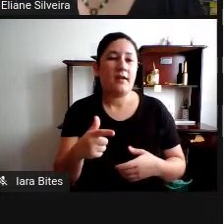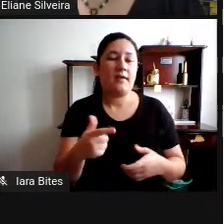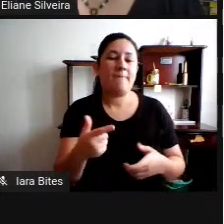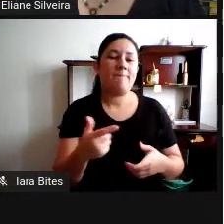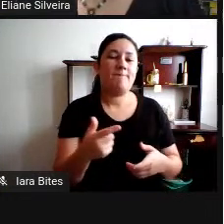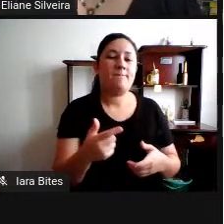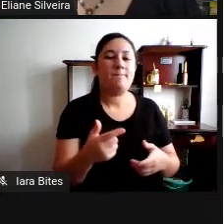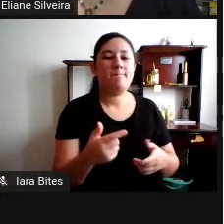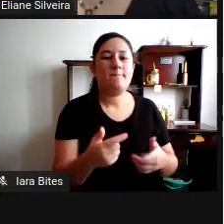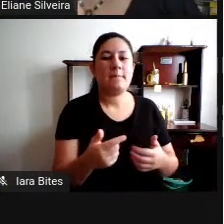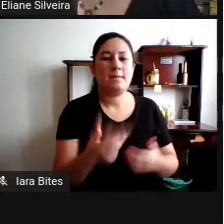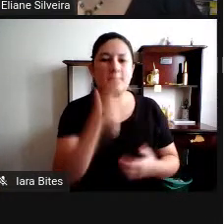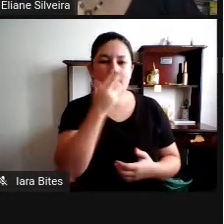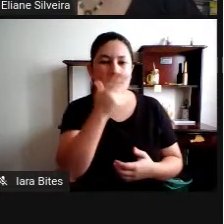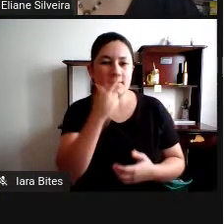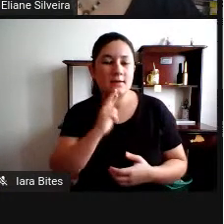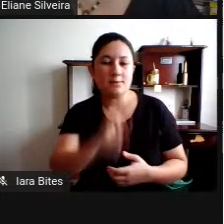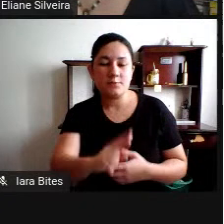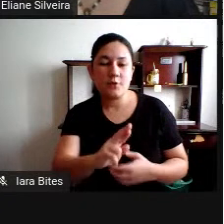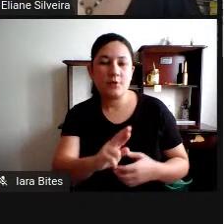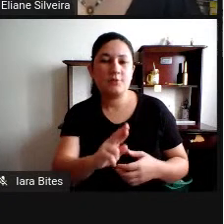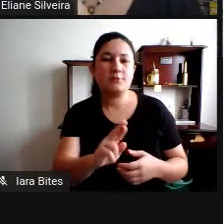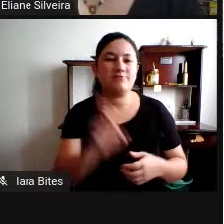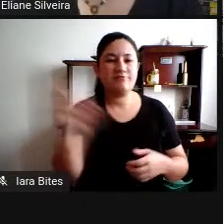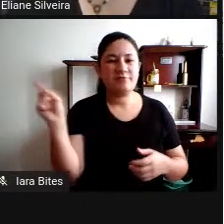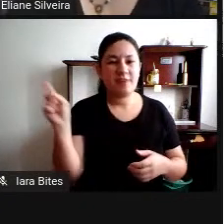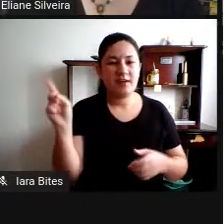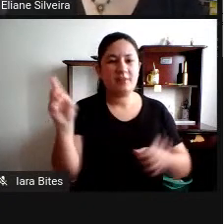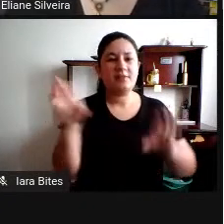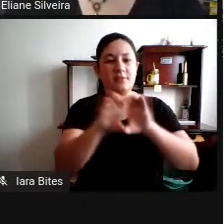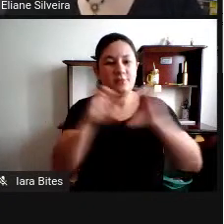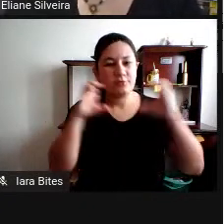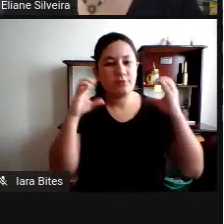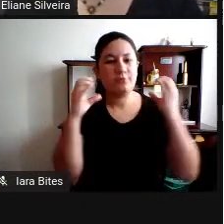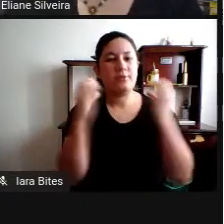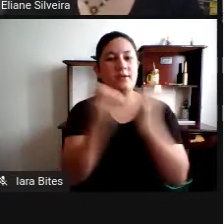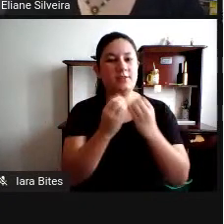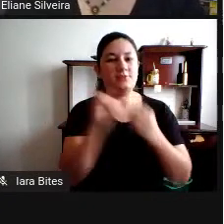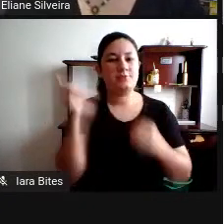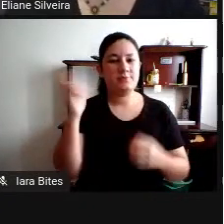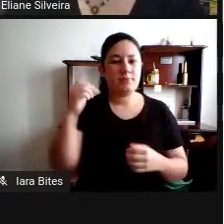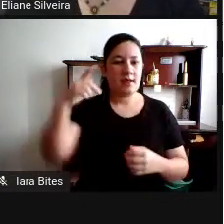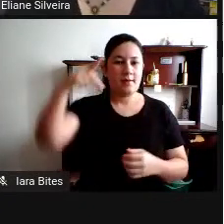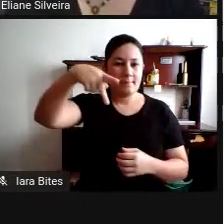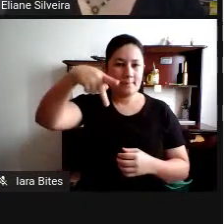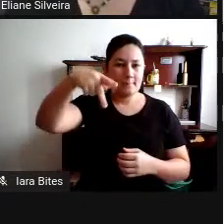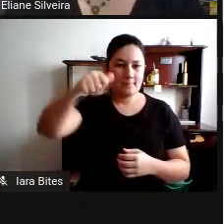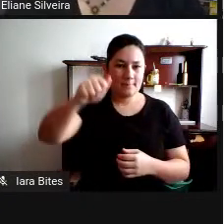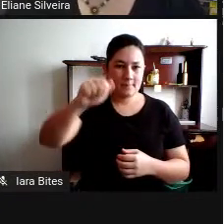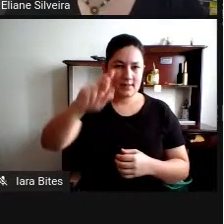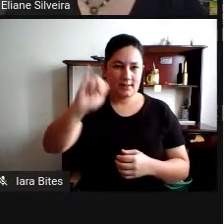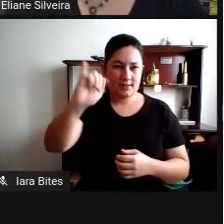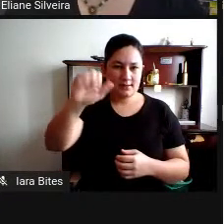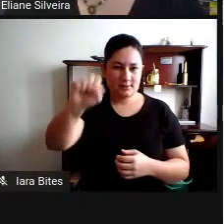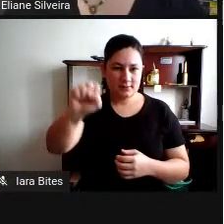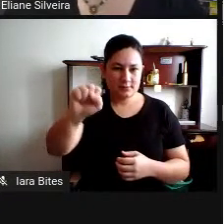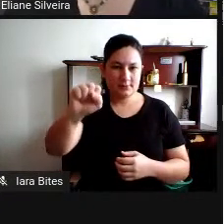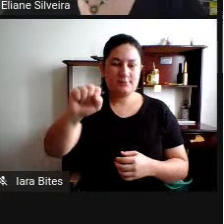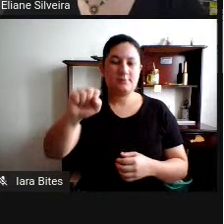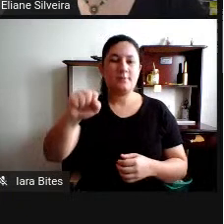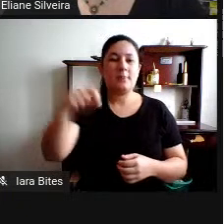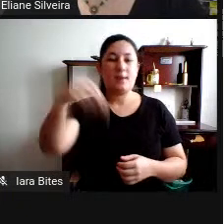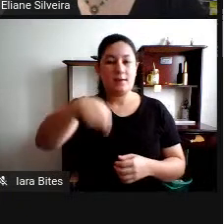anunciadas em 1974 em Paris. Esse livro foi publicado no Brasil com duas traduções,